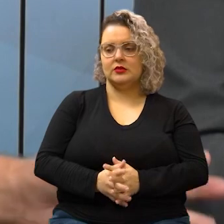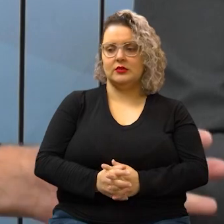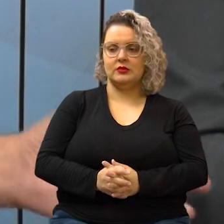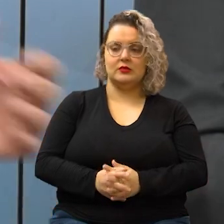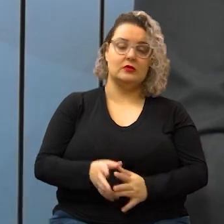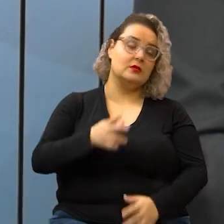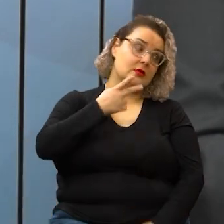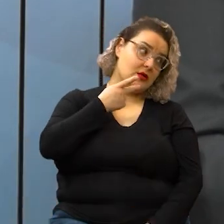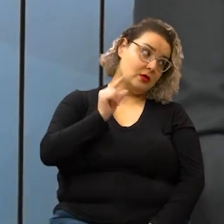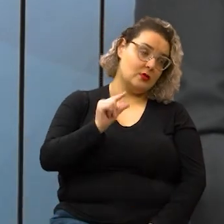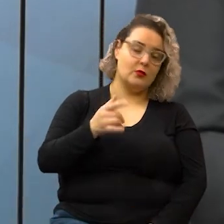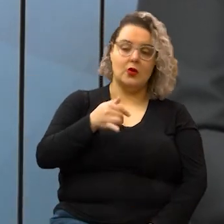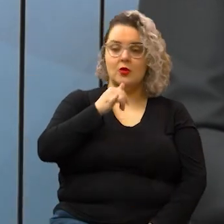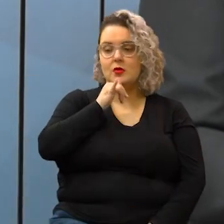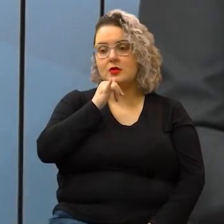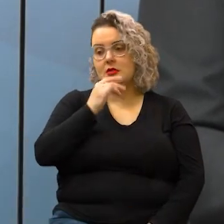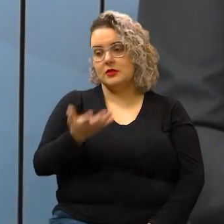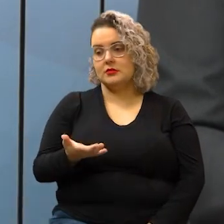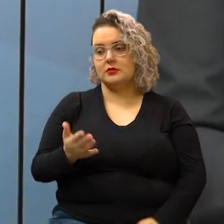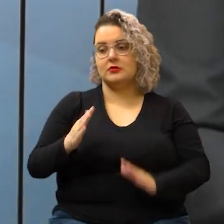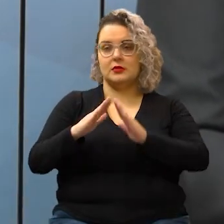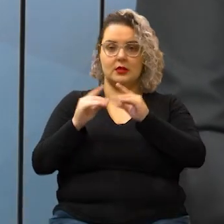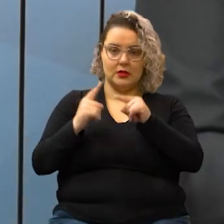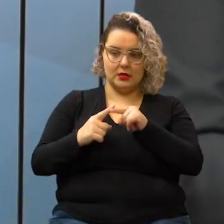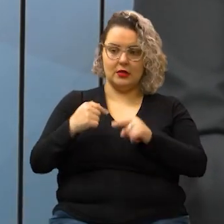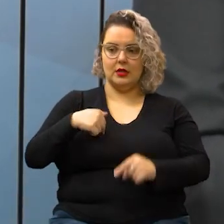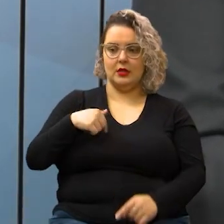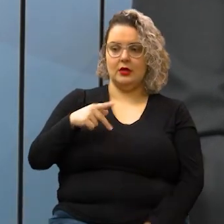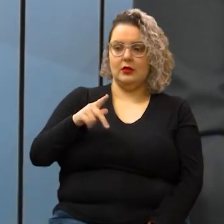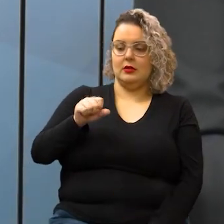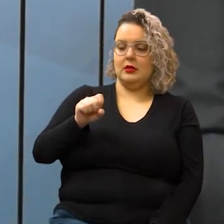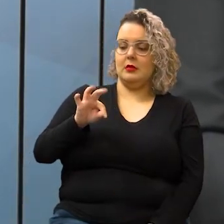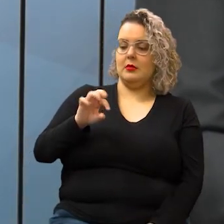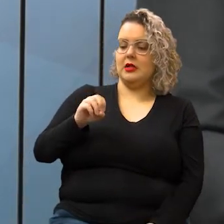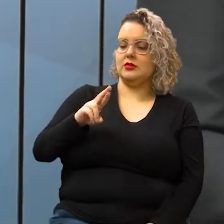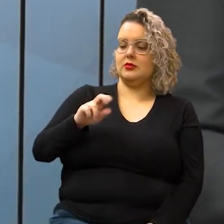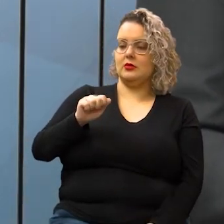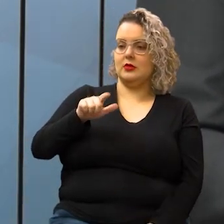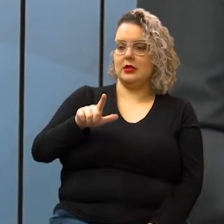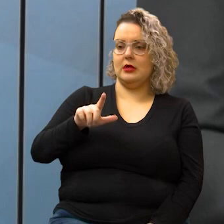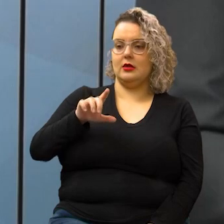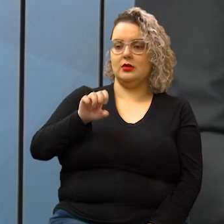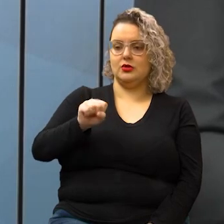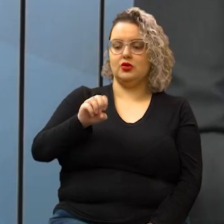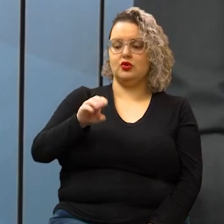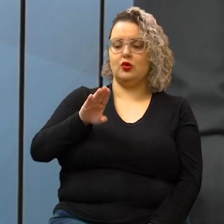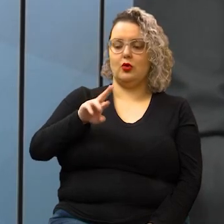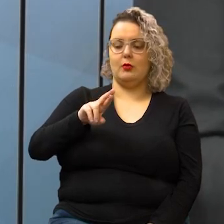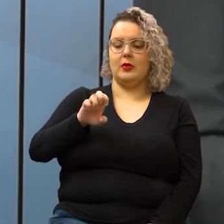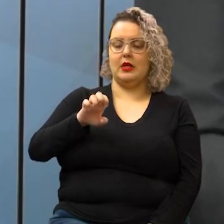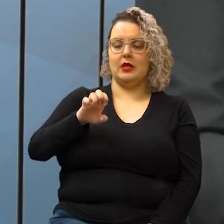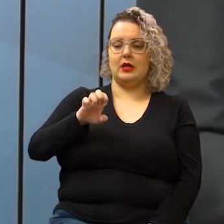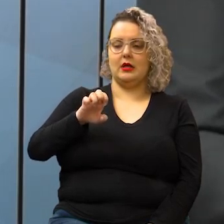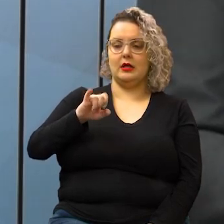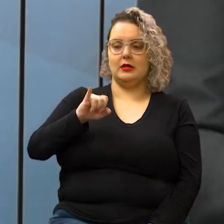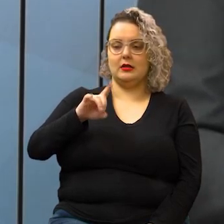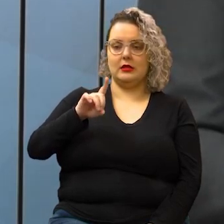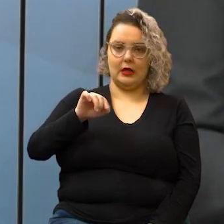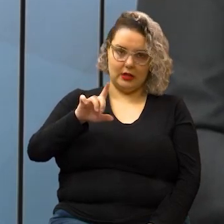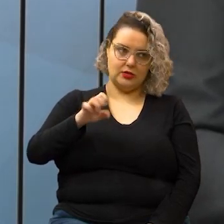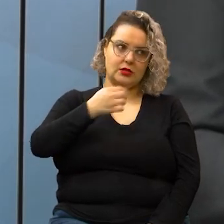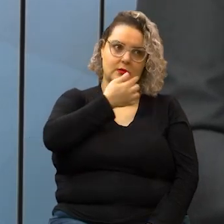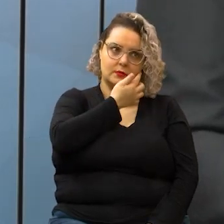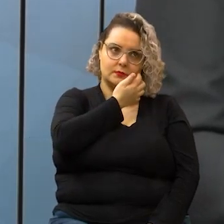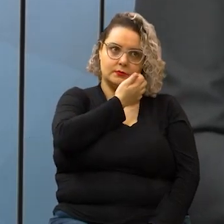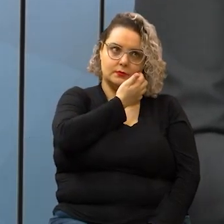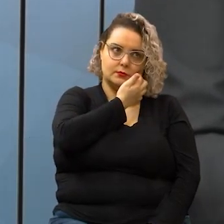Vou falar um pouco, dar um exemplo, por exemplo, da igreja. Eu sou da Pastoral da Sobriedade. A Pastoral da Sobriedade, ela tem por princípio,